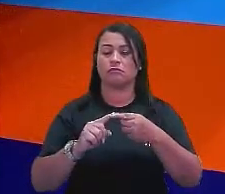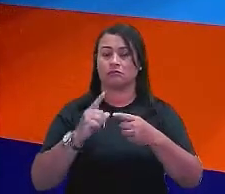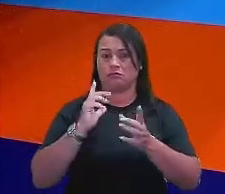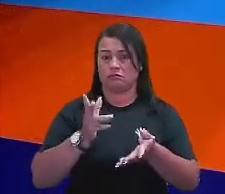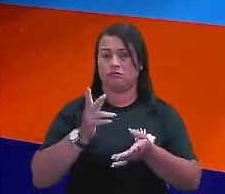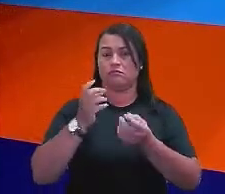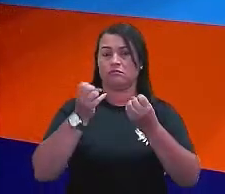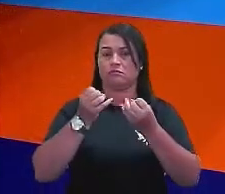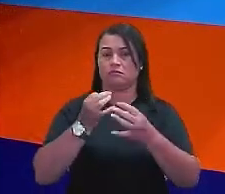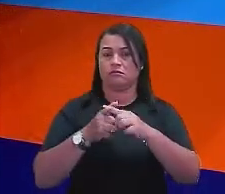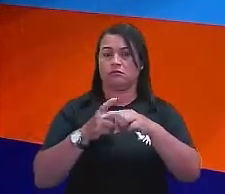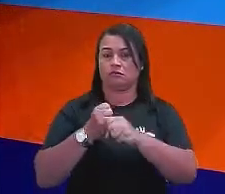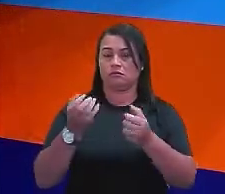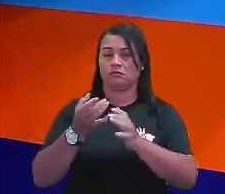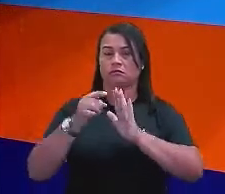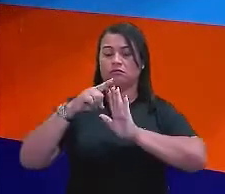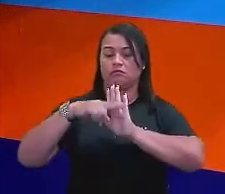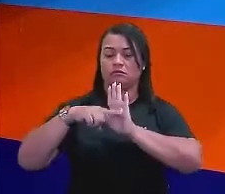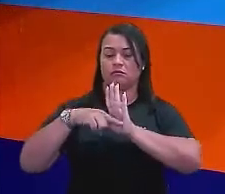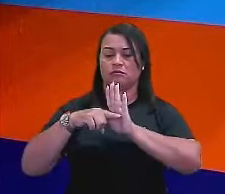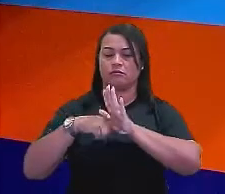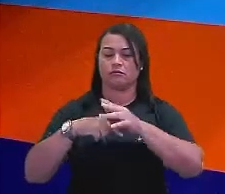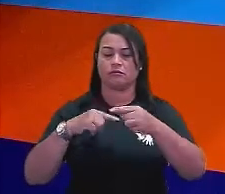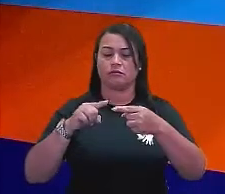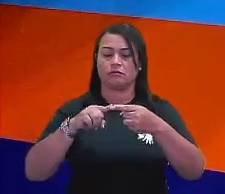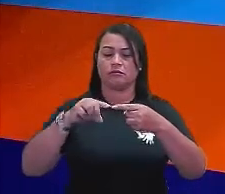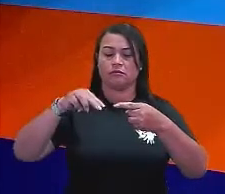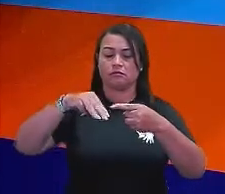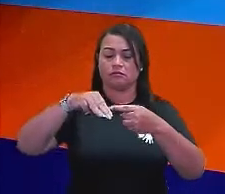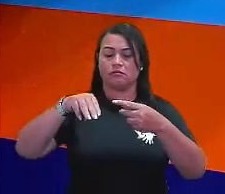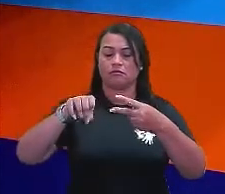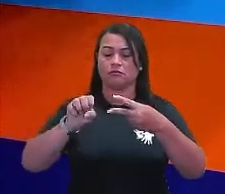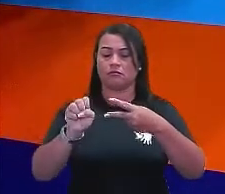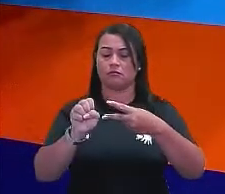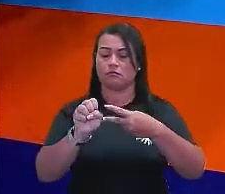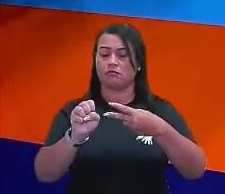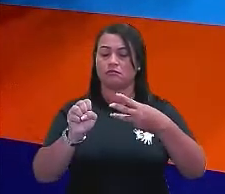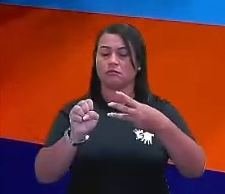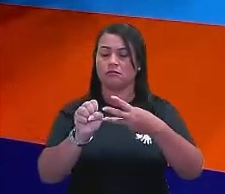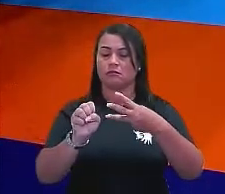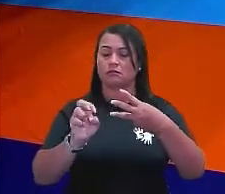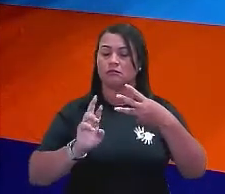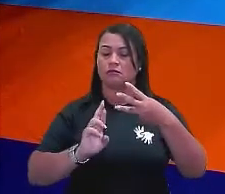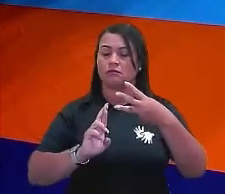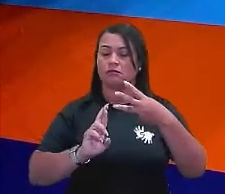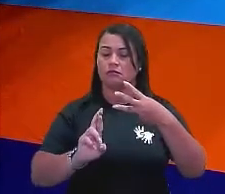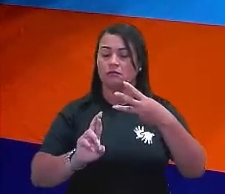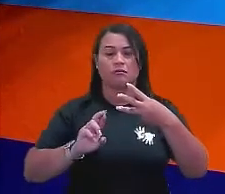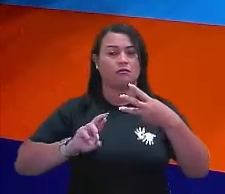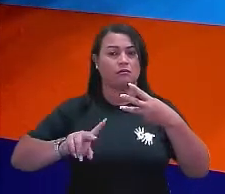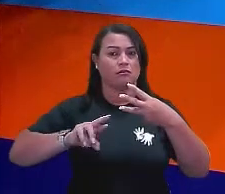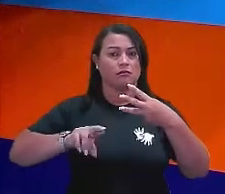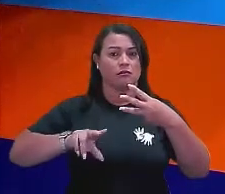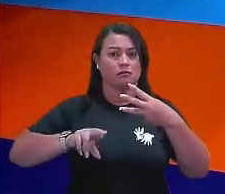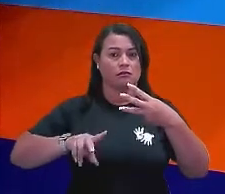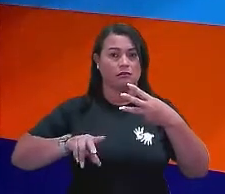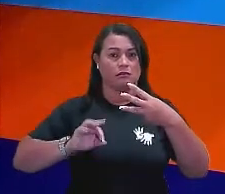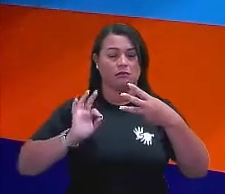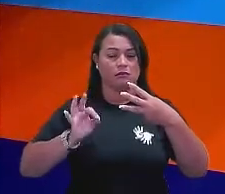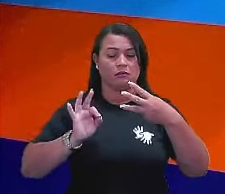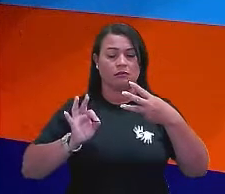tenho os da subtração. E aí tem minuendo, subtraindo, resto ou diferença,